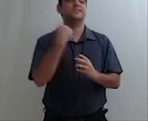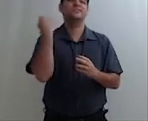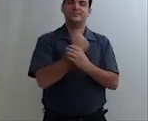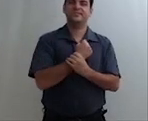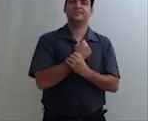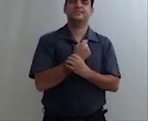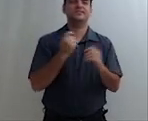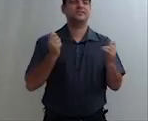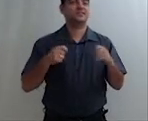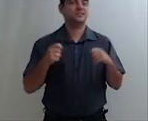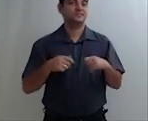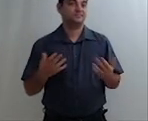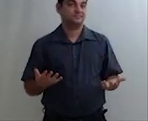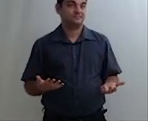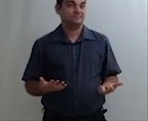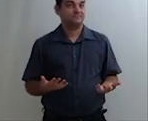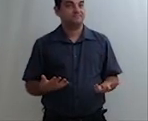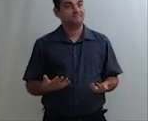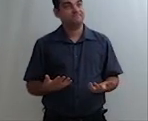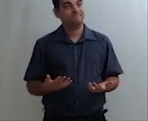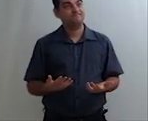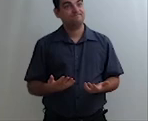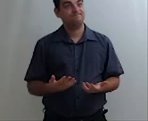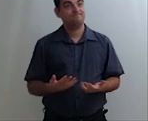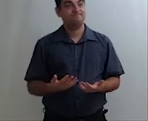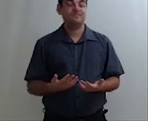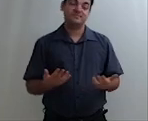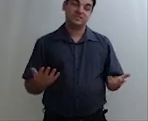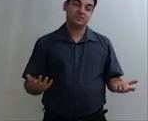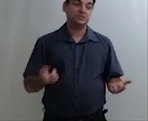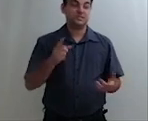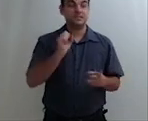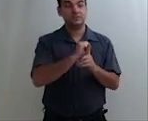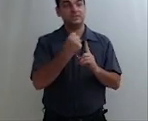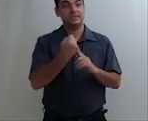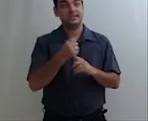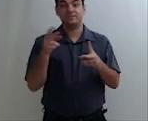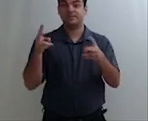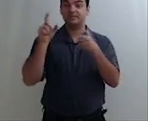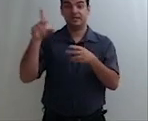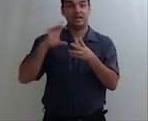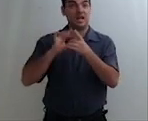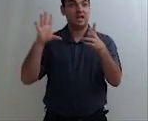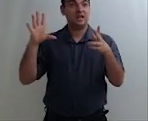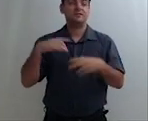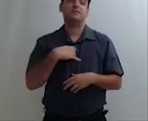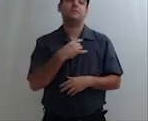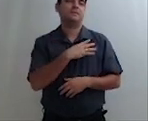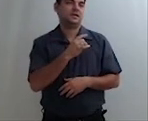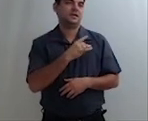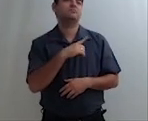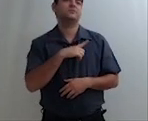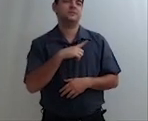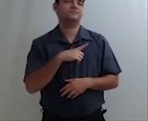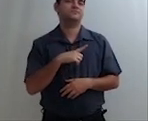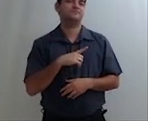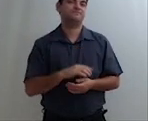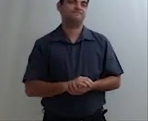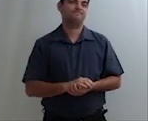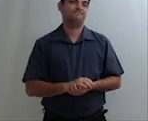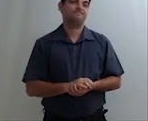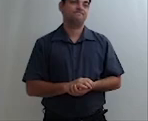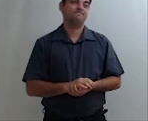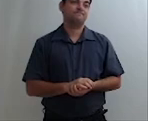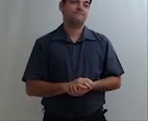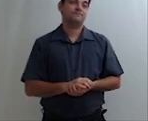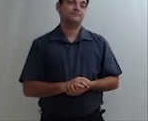estado de insegurança de intranquilidade e de impunidade efetivamente causado com a prática do delito e finalmente sobre outro